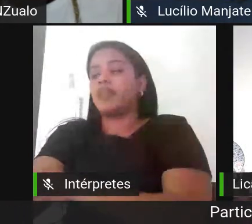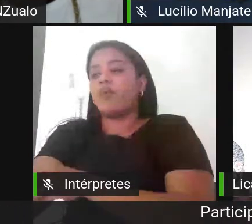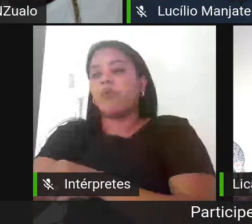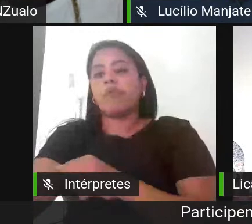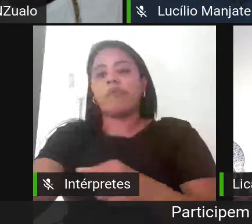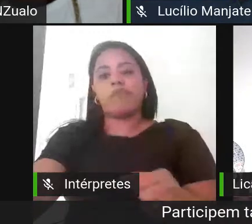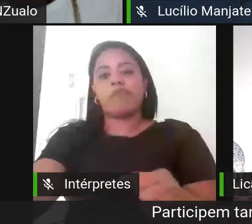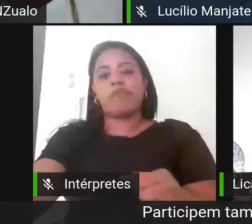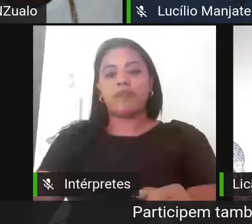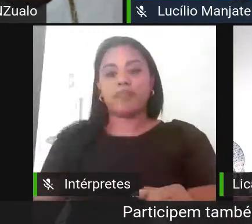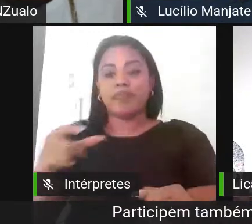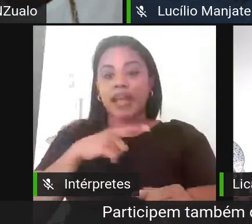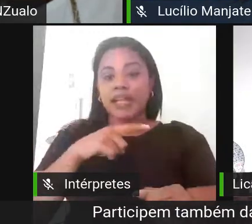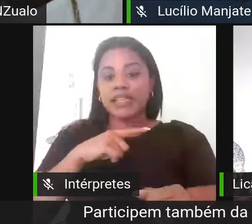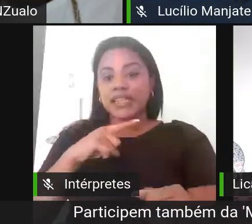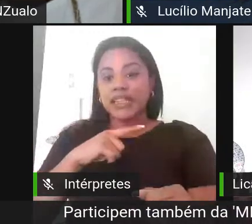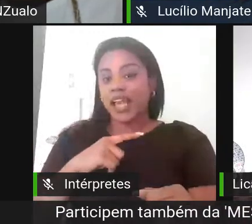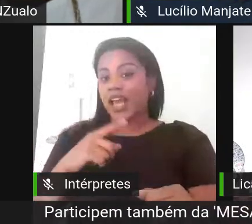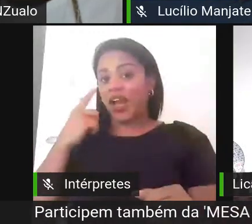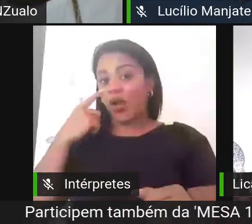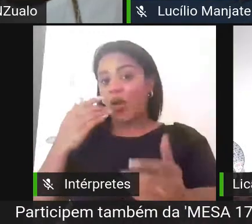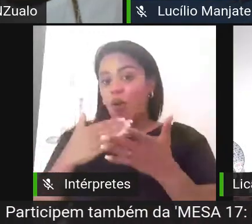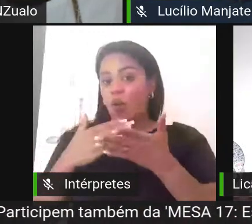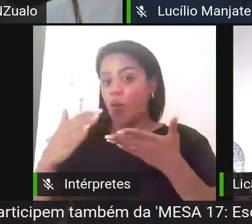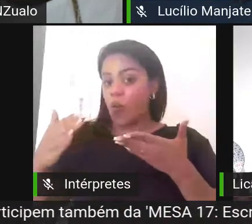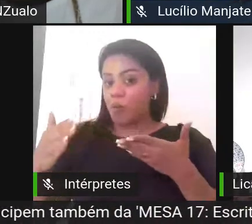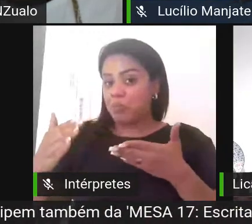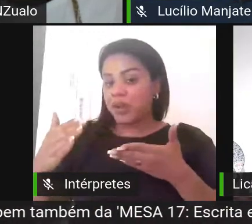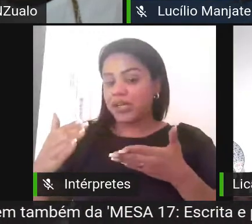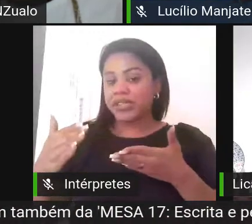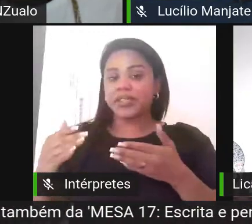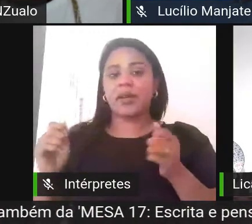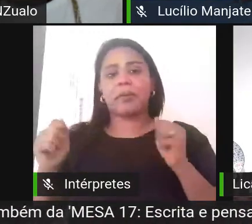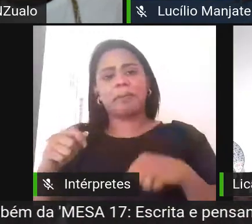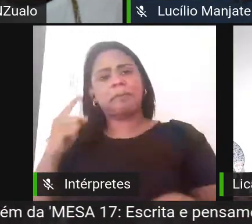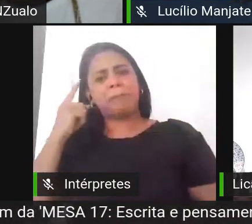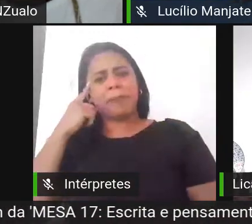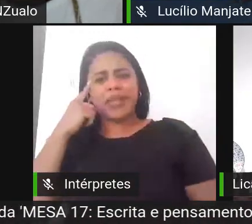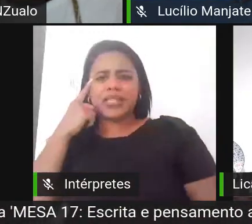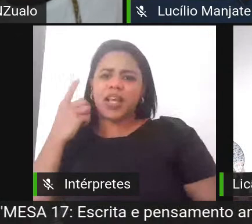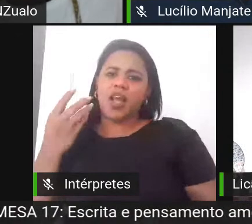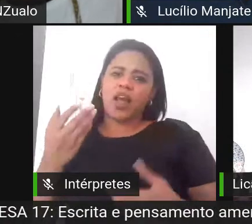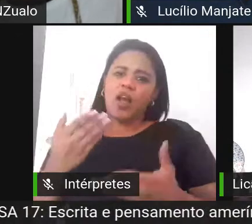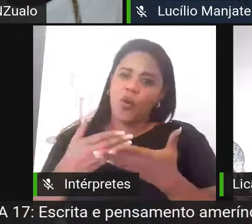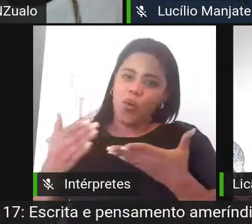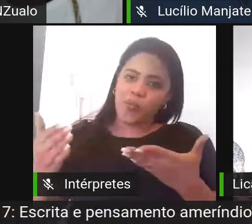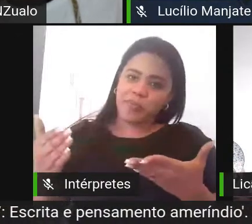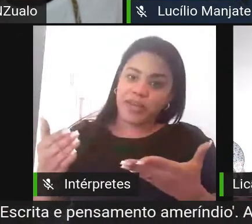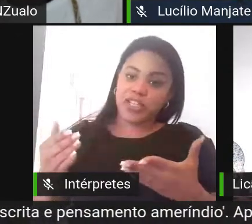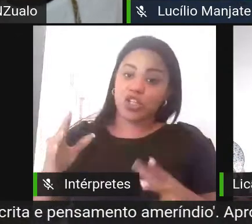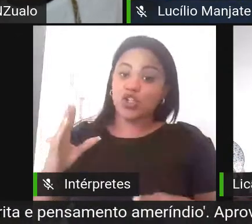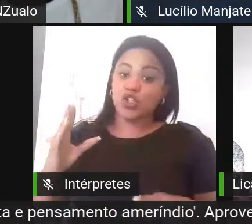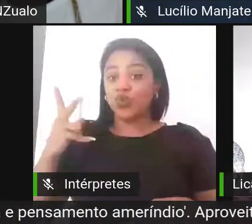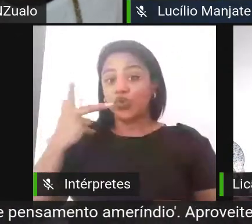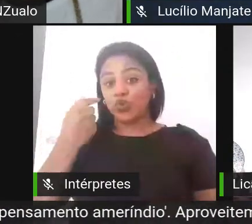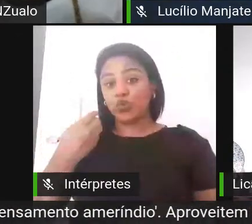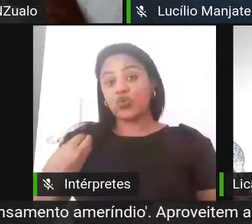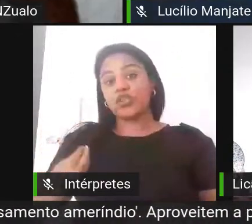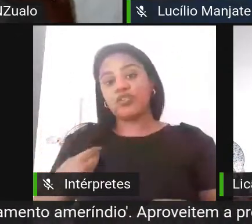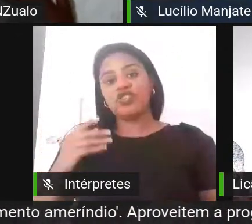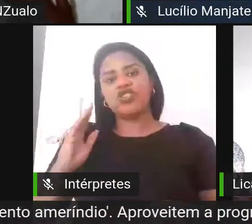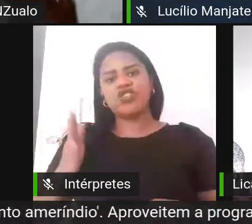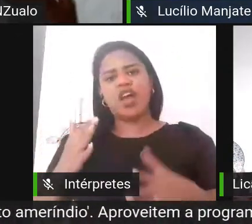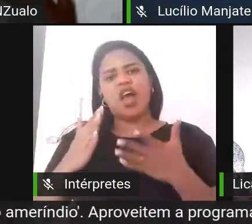que começam a publicar de 2000 para cá, podemos pensar por aí. Acho que de todos que estão aqui começaram a publicar, com a exceção de